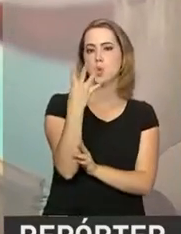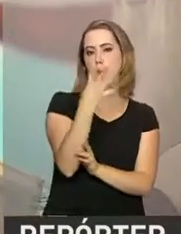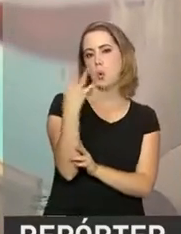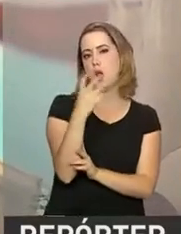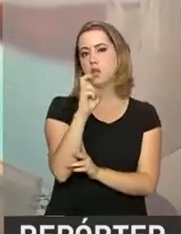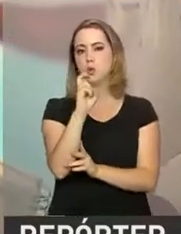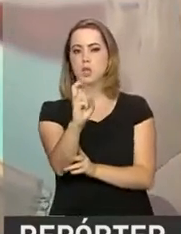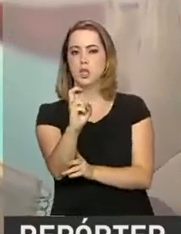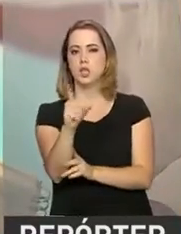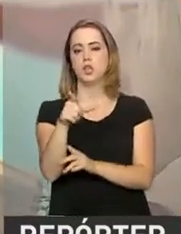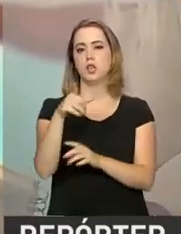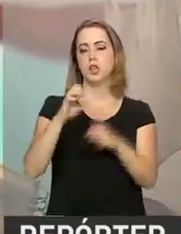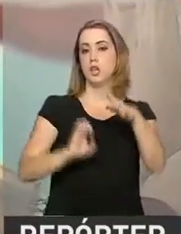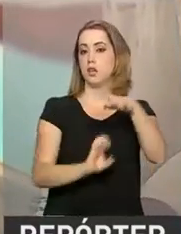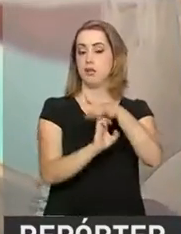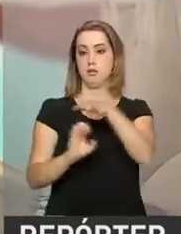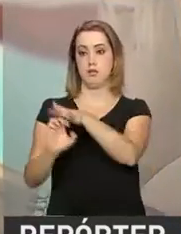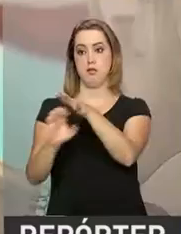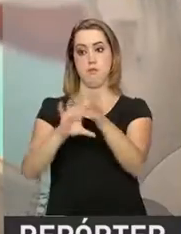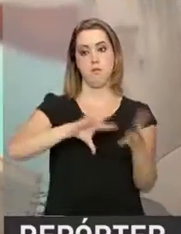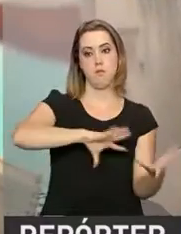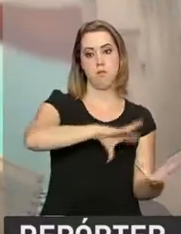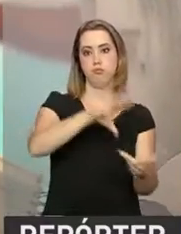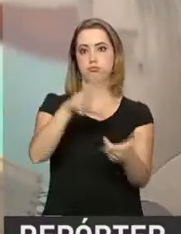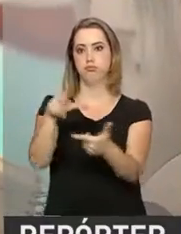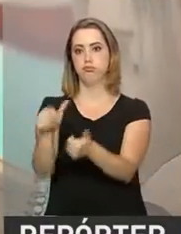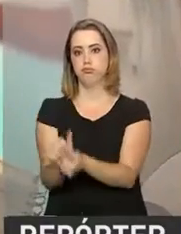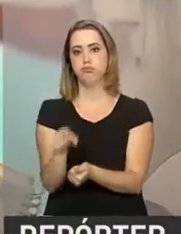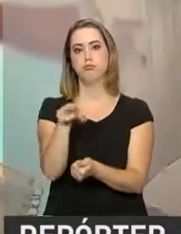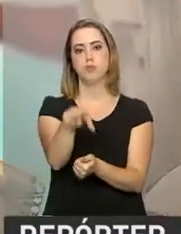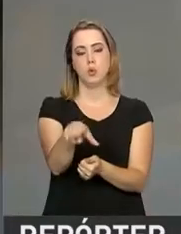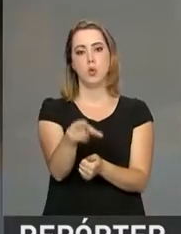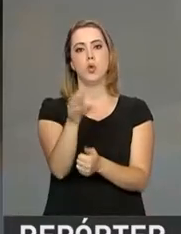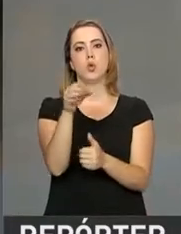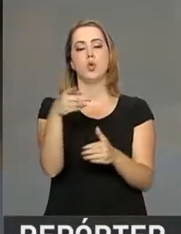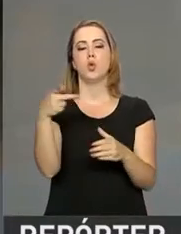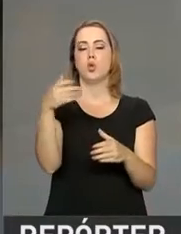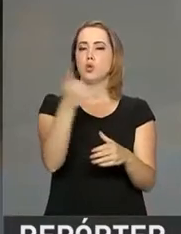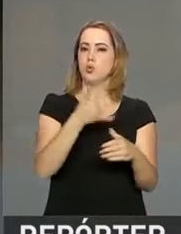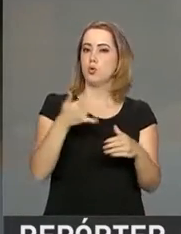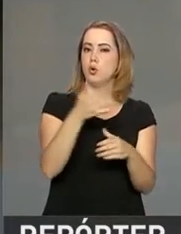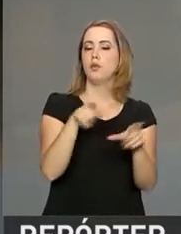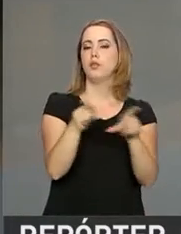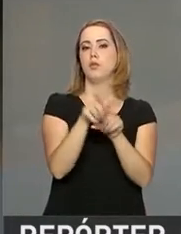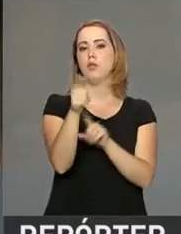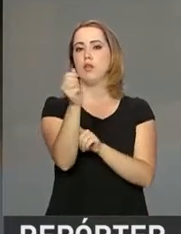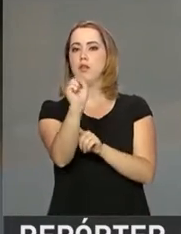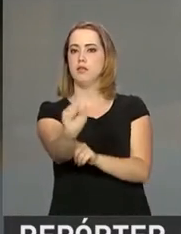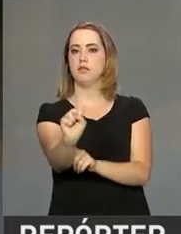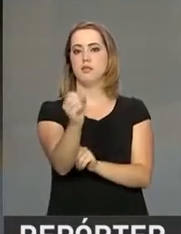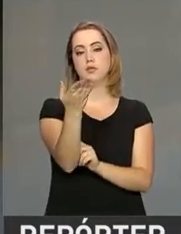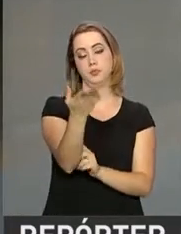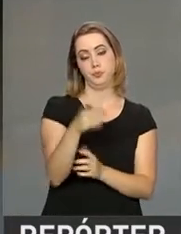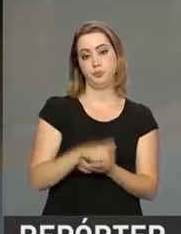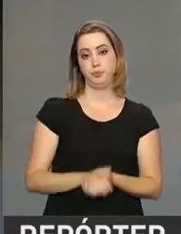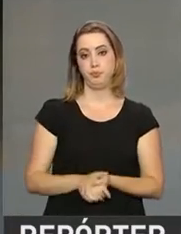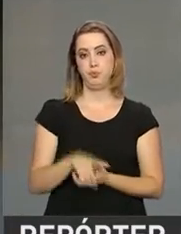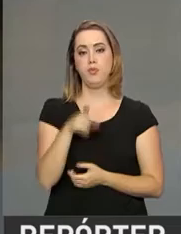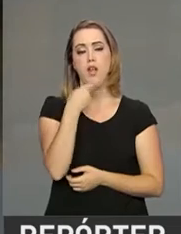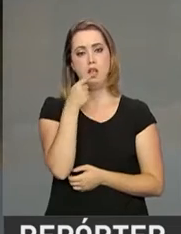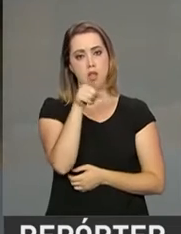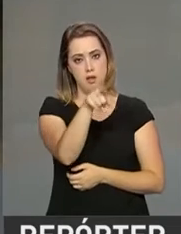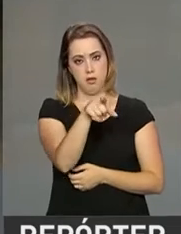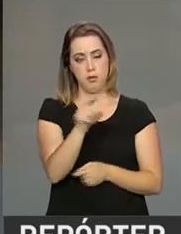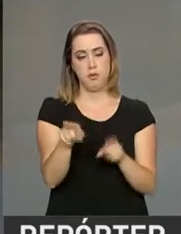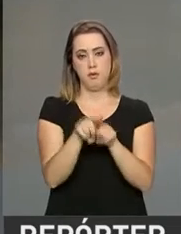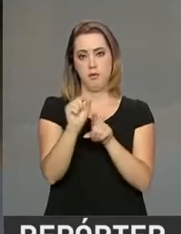entre a quarta e quinta empresa maior do mundo no setor de óleo e gás. Pedro Parente também voltou a defender o projeto de